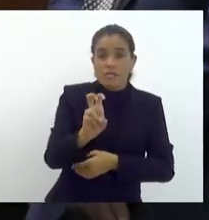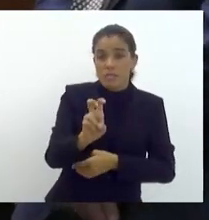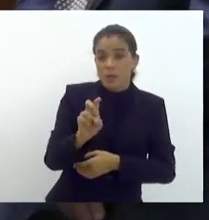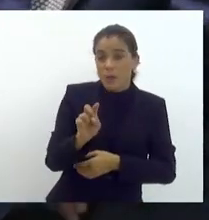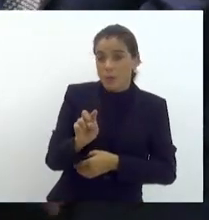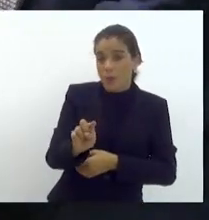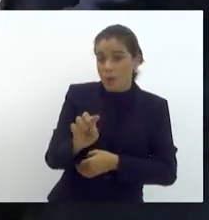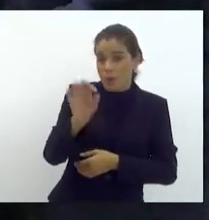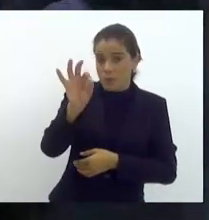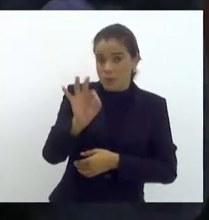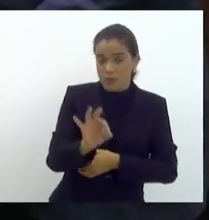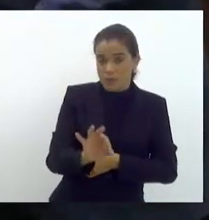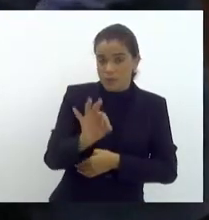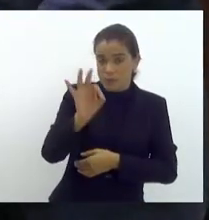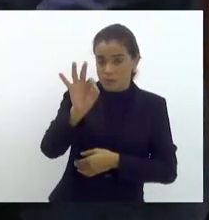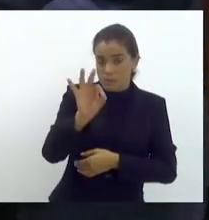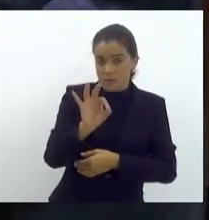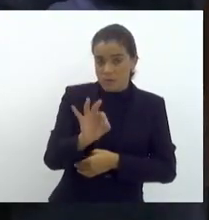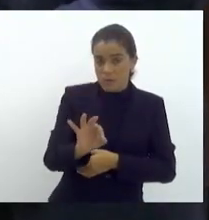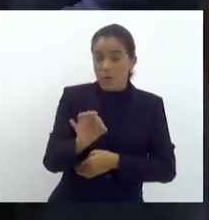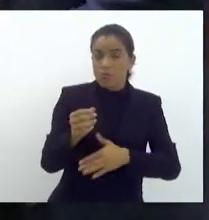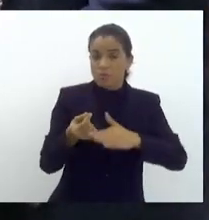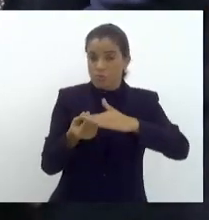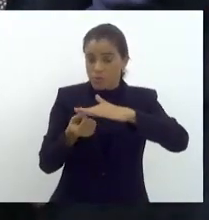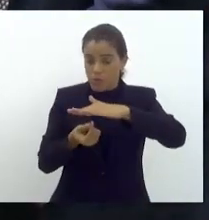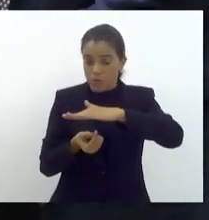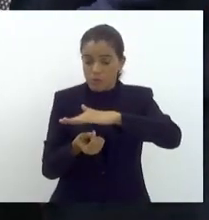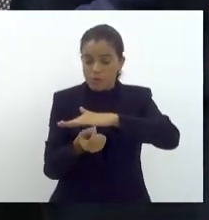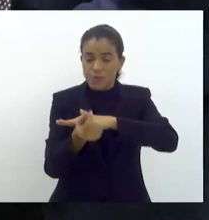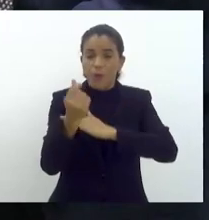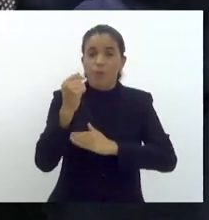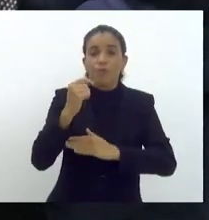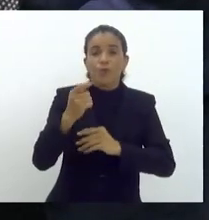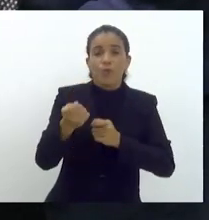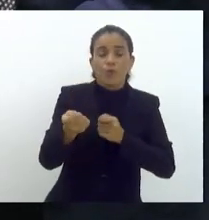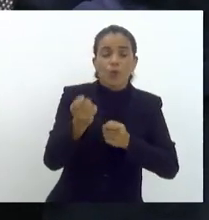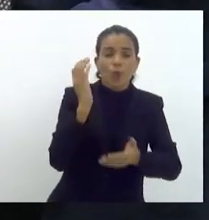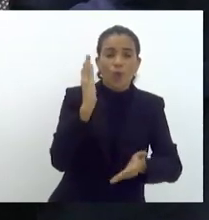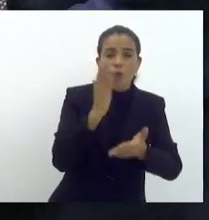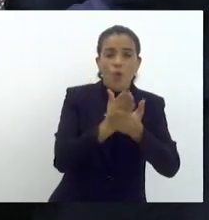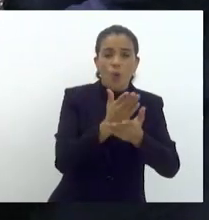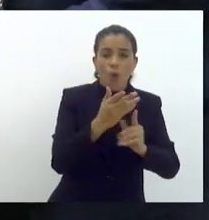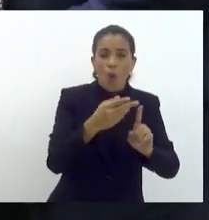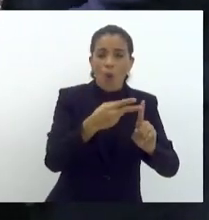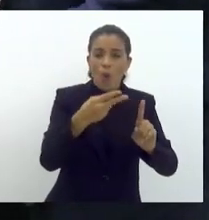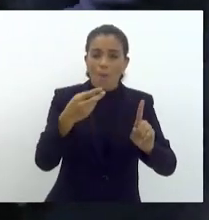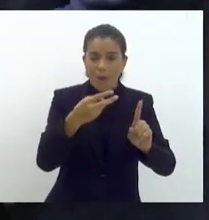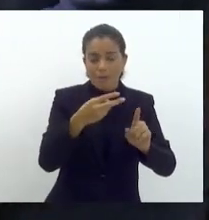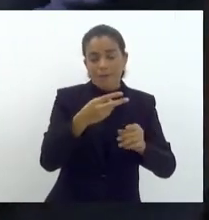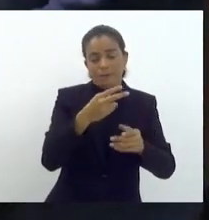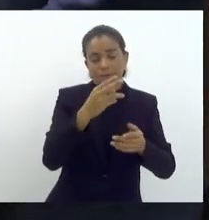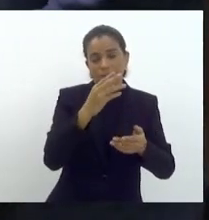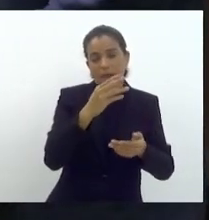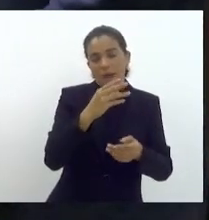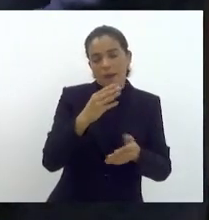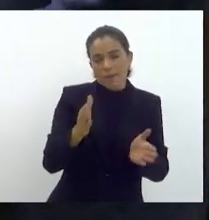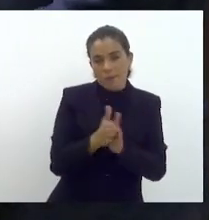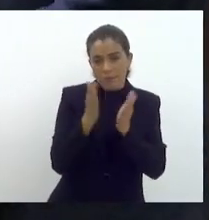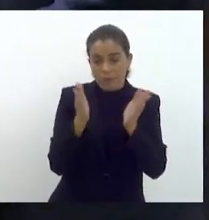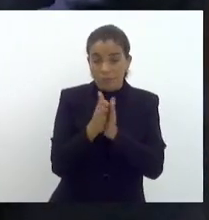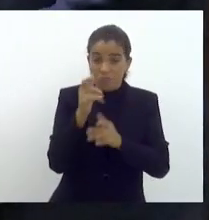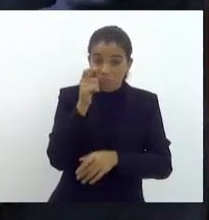percentuais do fundo Estadual de combate à pobreza no fundo de habitação de interesse